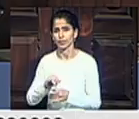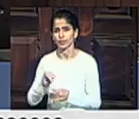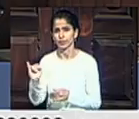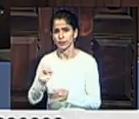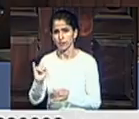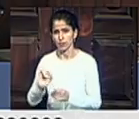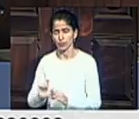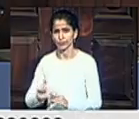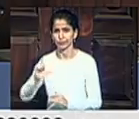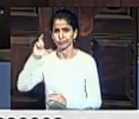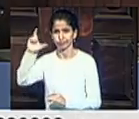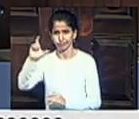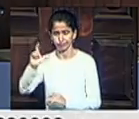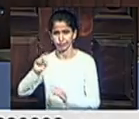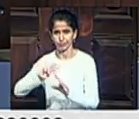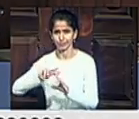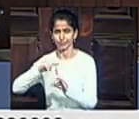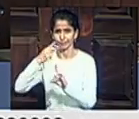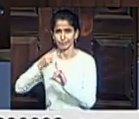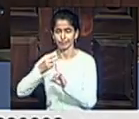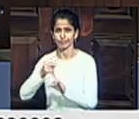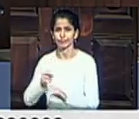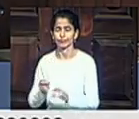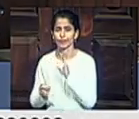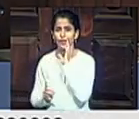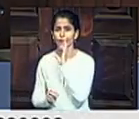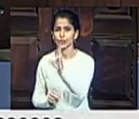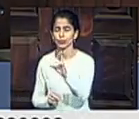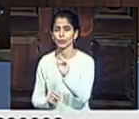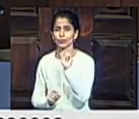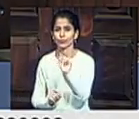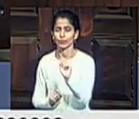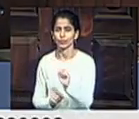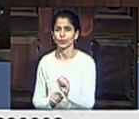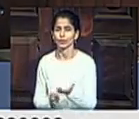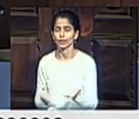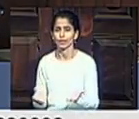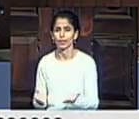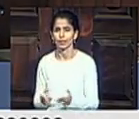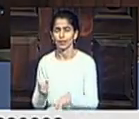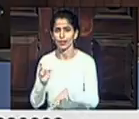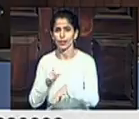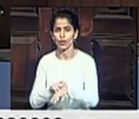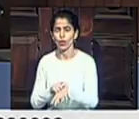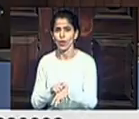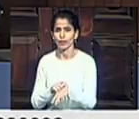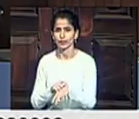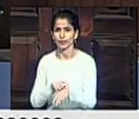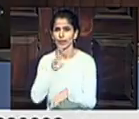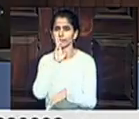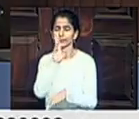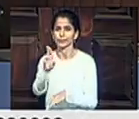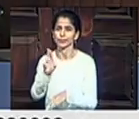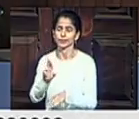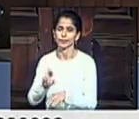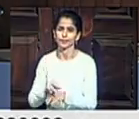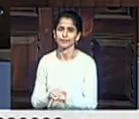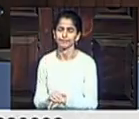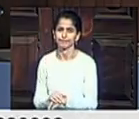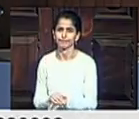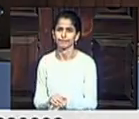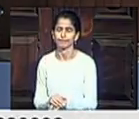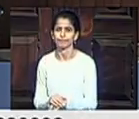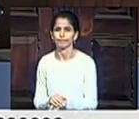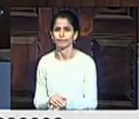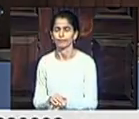tributação, a resposta ela é óbvia e imediata. É